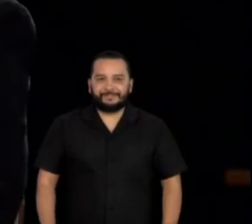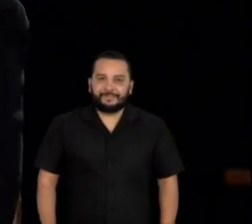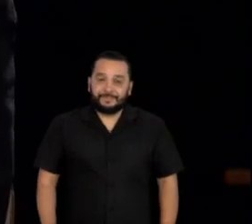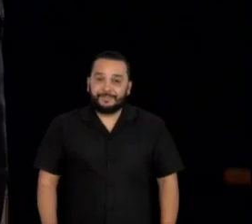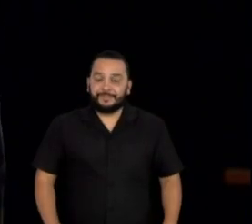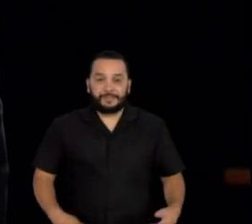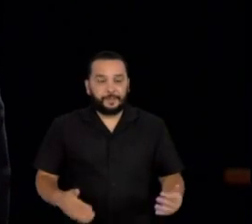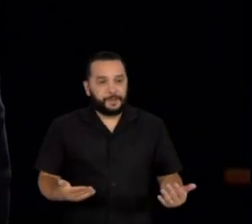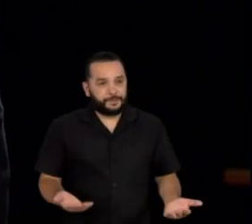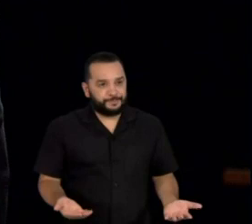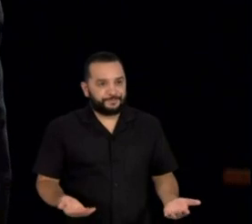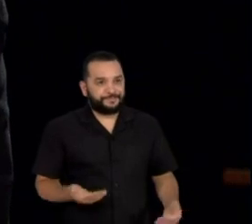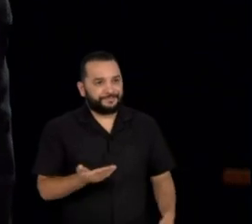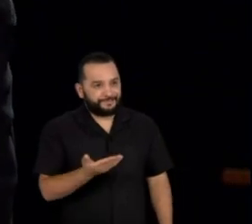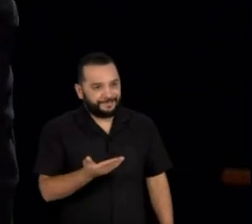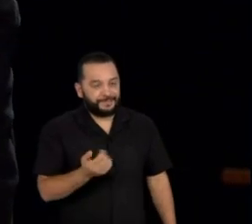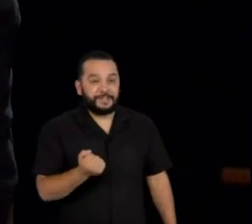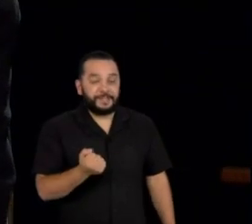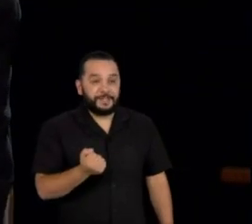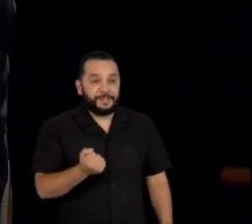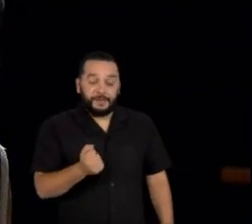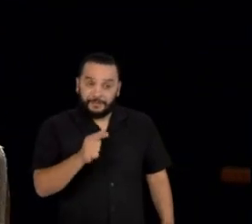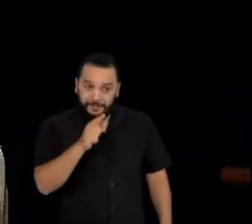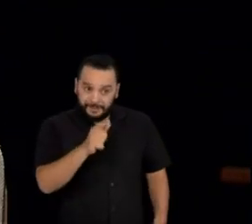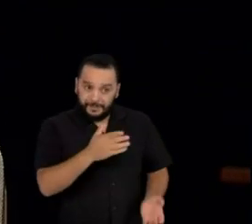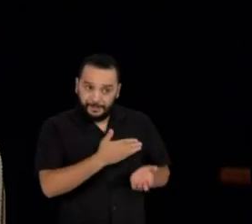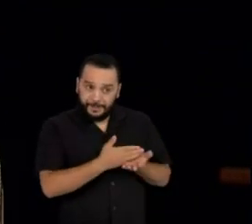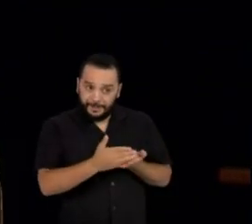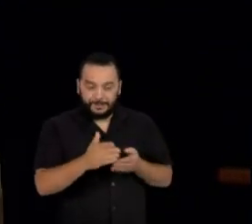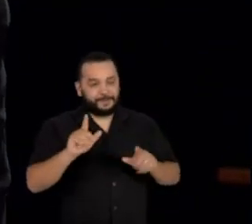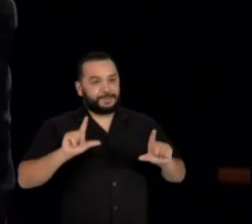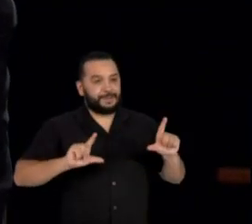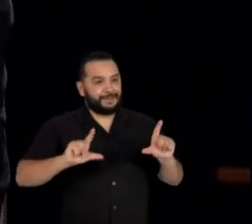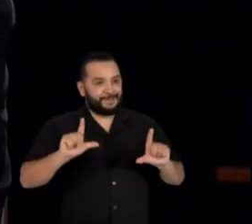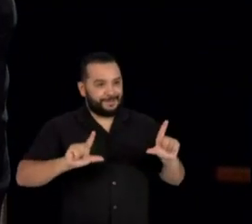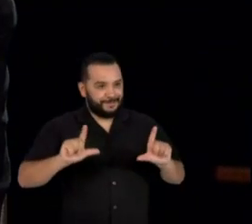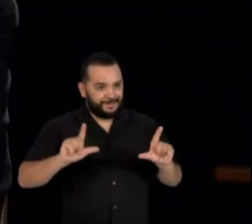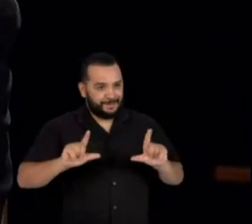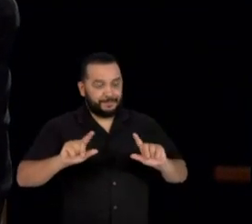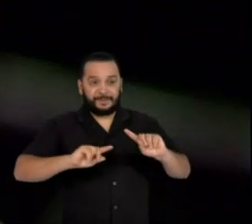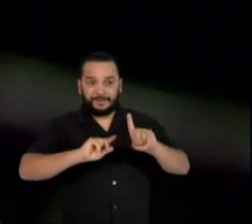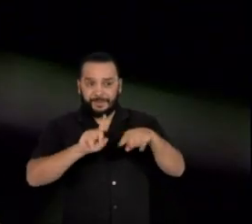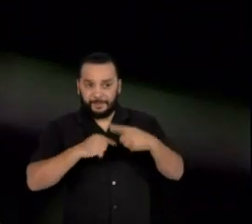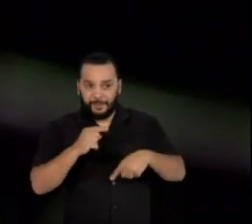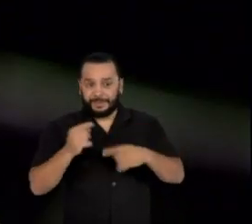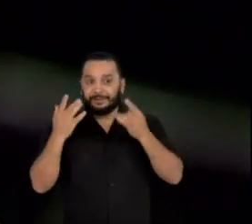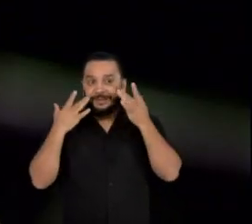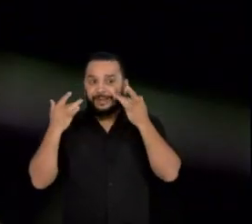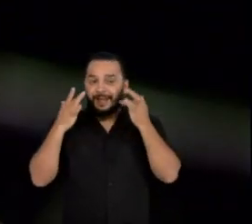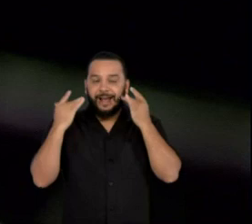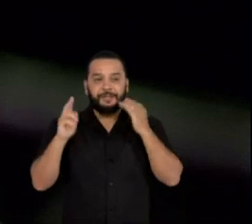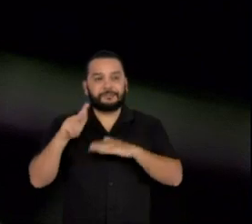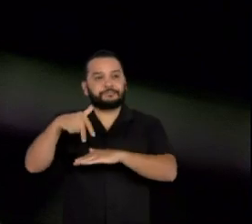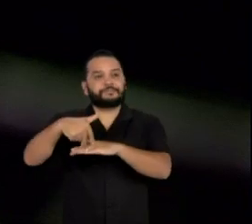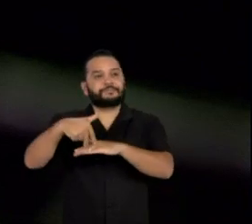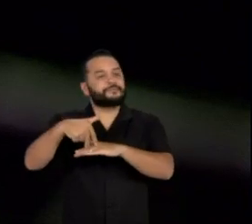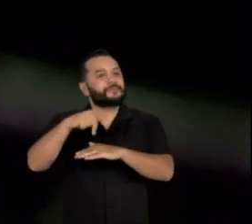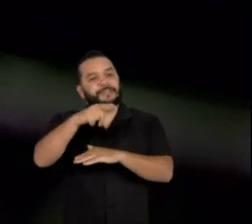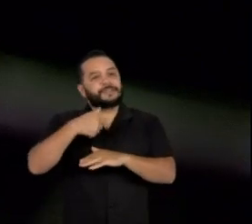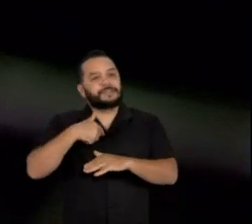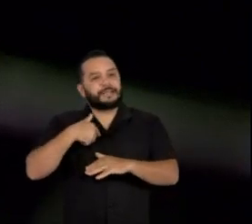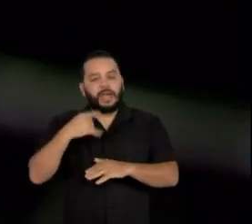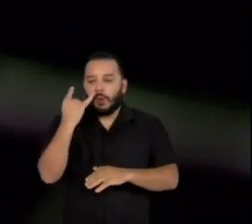Bom, Cris, depois de você ter iniciado na televisão, você parte para os palcos. Sim. O que mais te seduz no teatro?